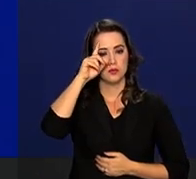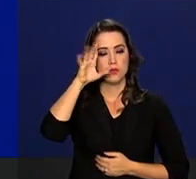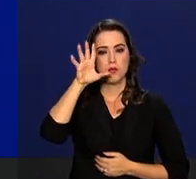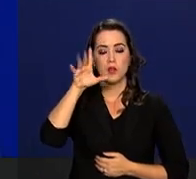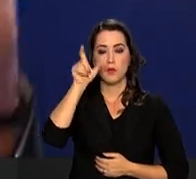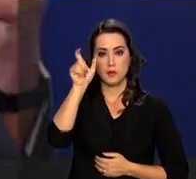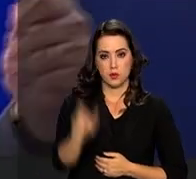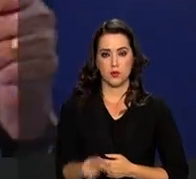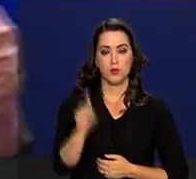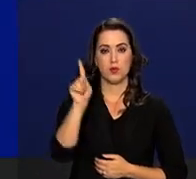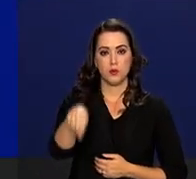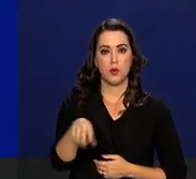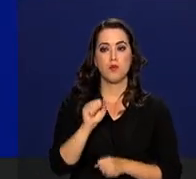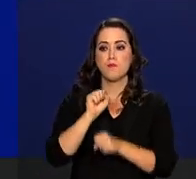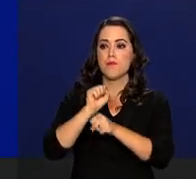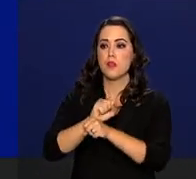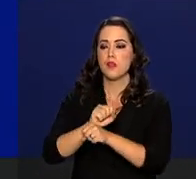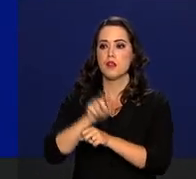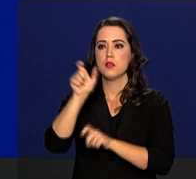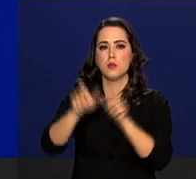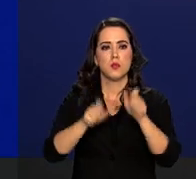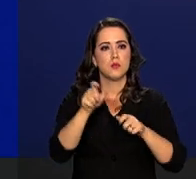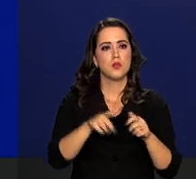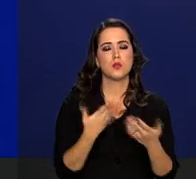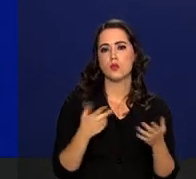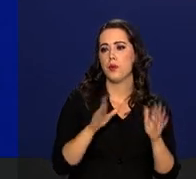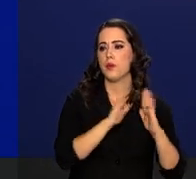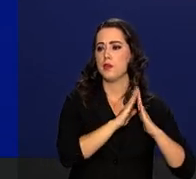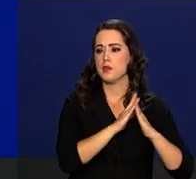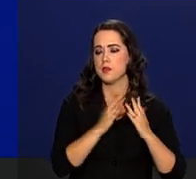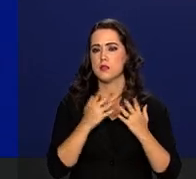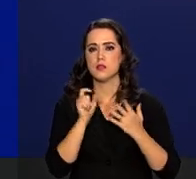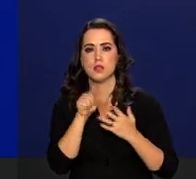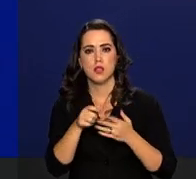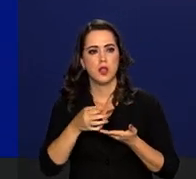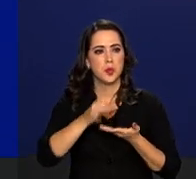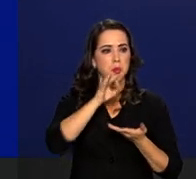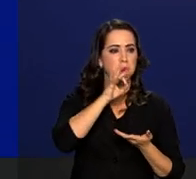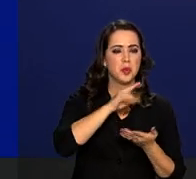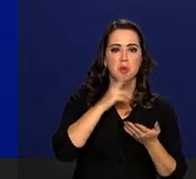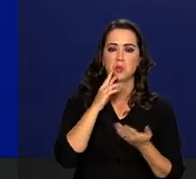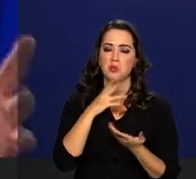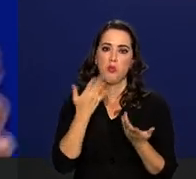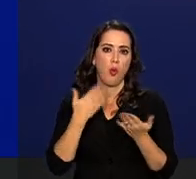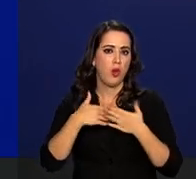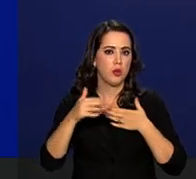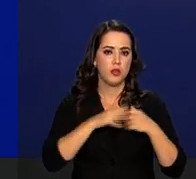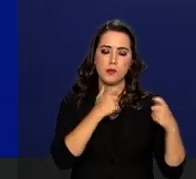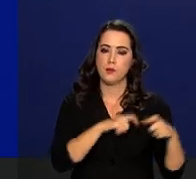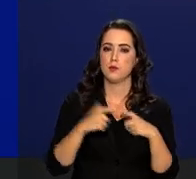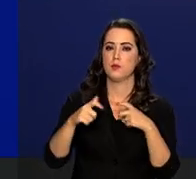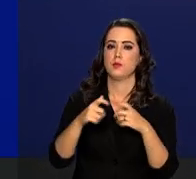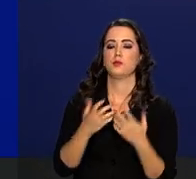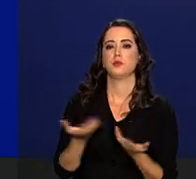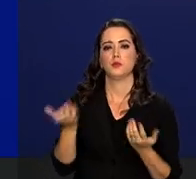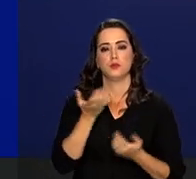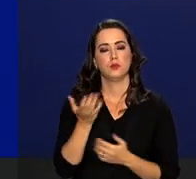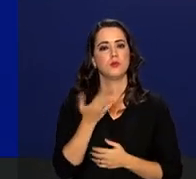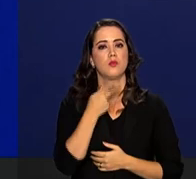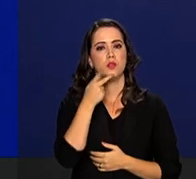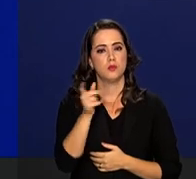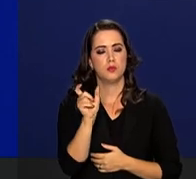parados pelo eleitor, no bar, na sua casa, onde esteja, né? Eu quero que minha última